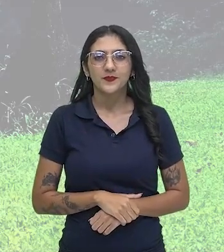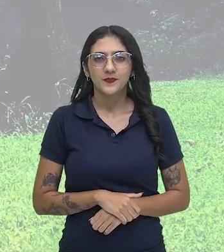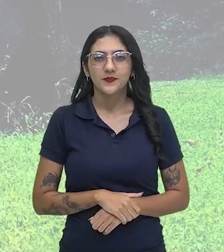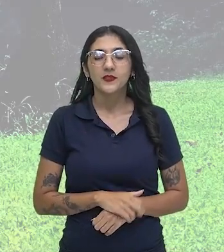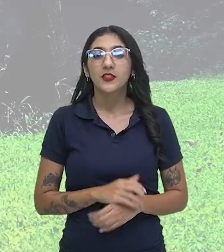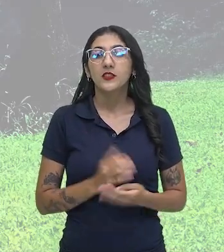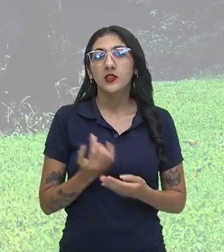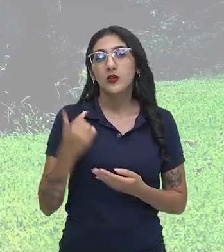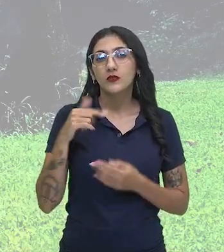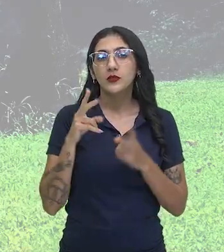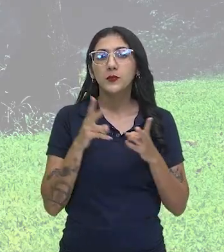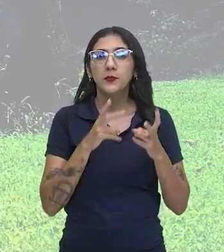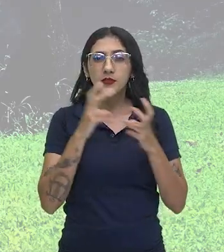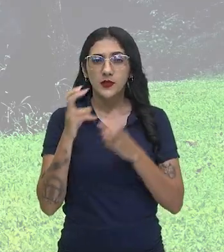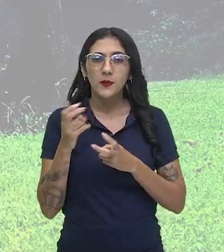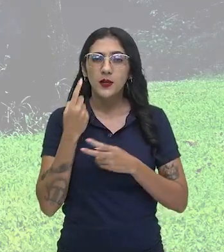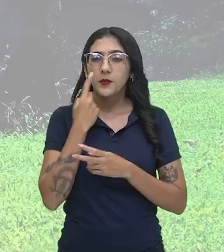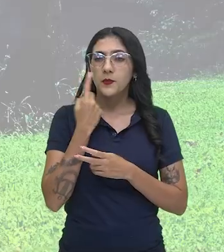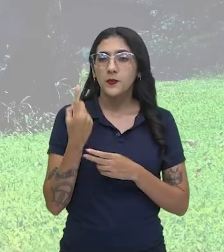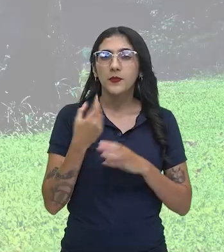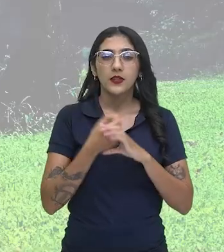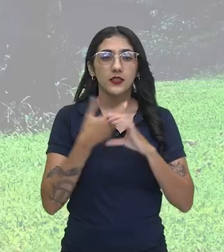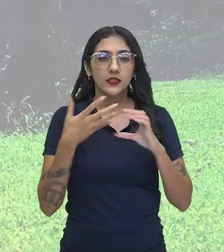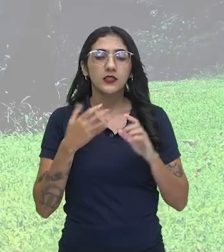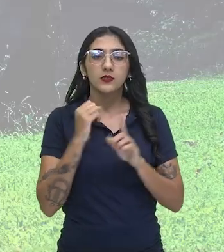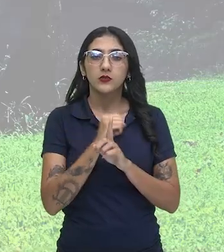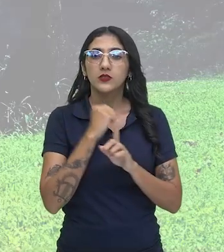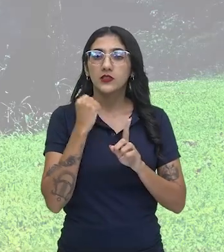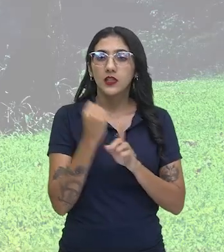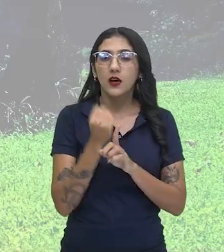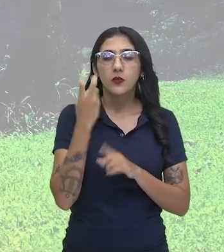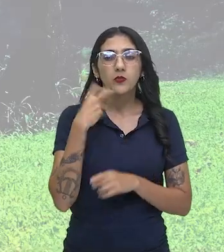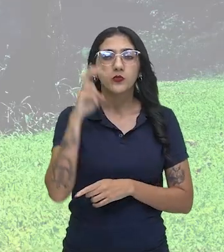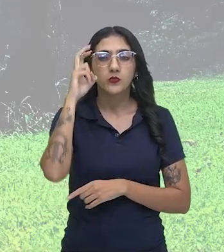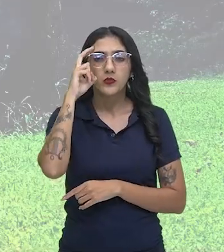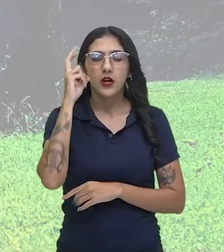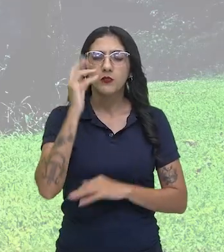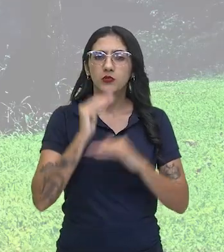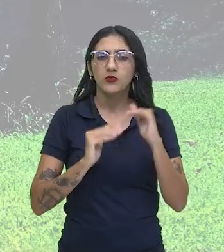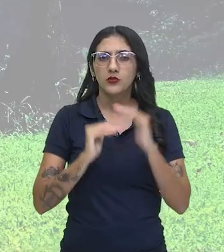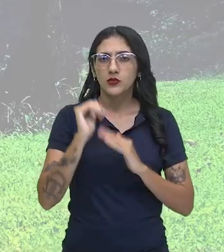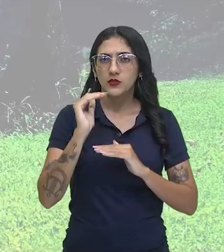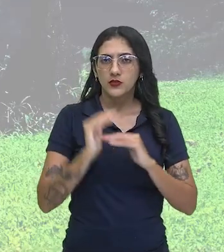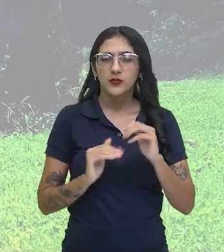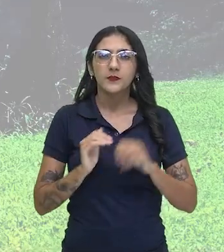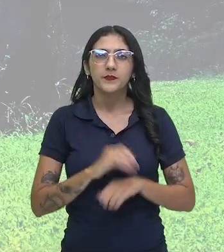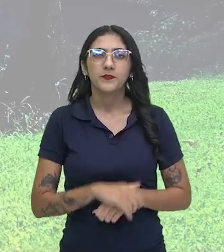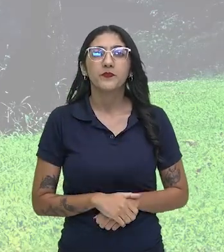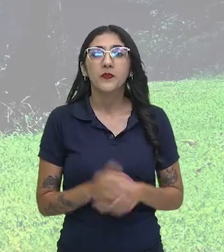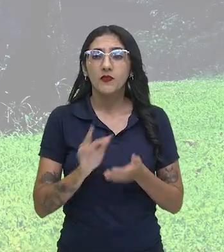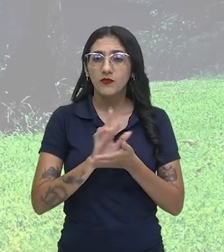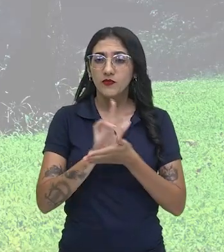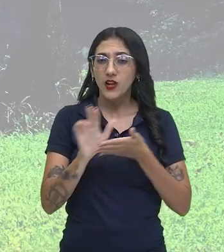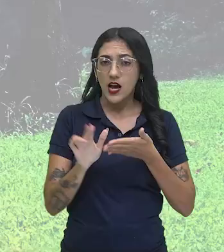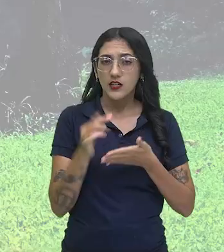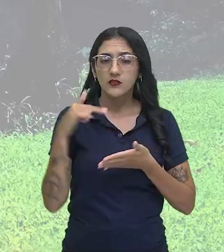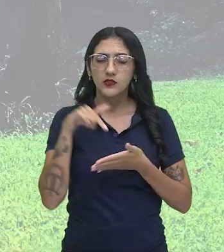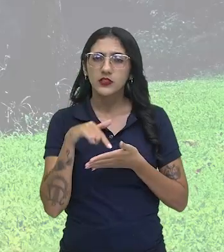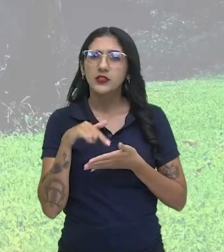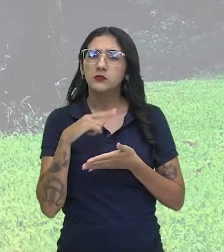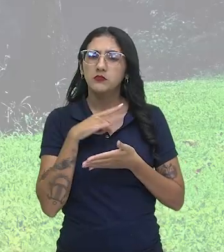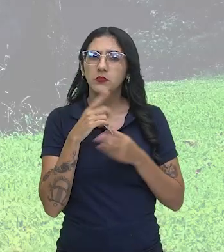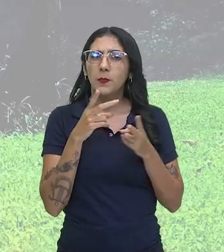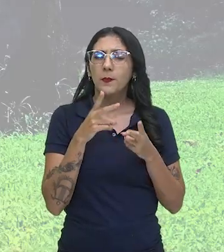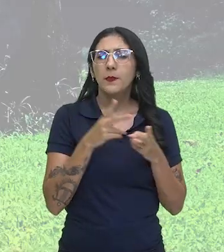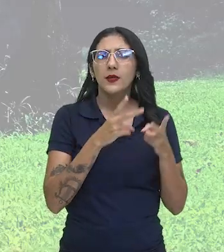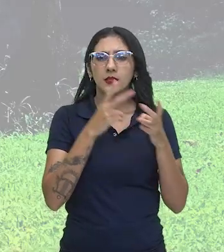podem perceber aí realidades sociais, né, culturais e profissionais. E muitas delas, vocês com certeza vão perceber,